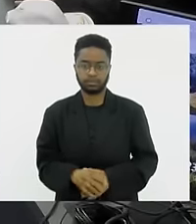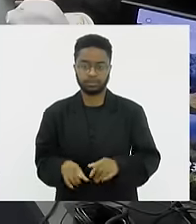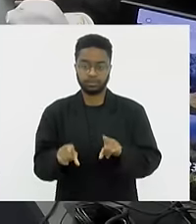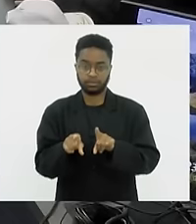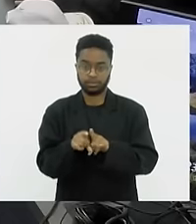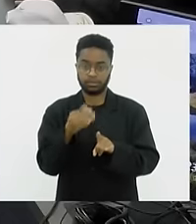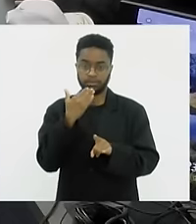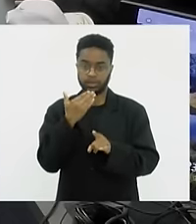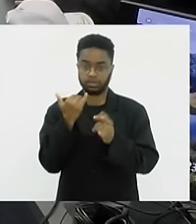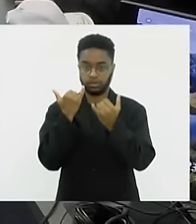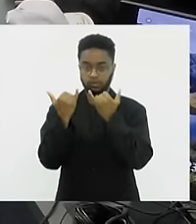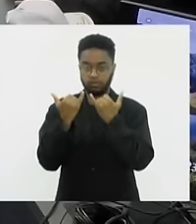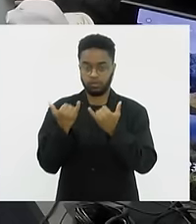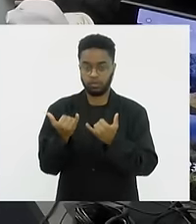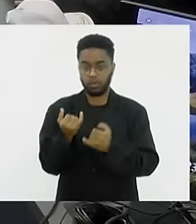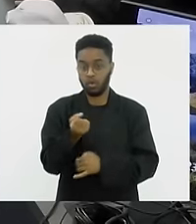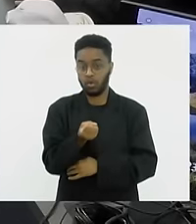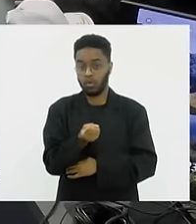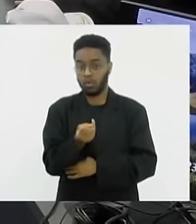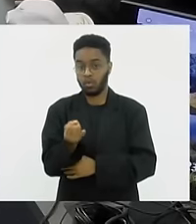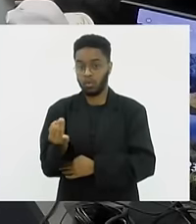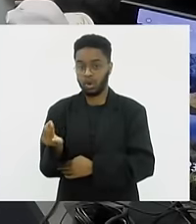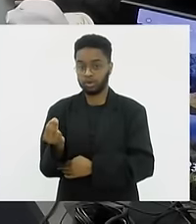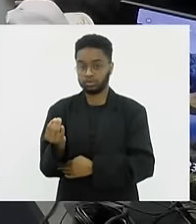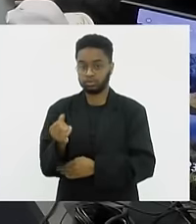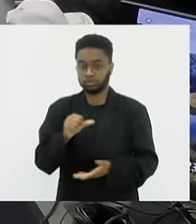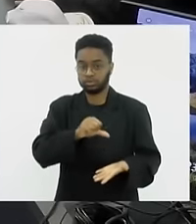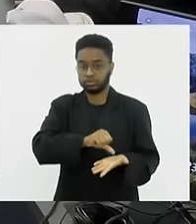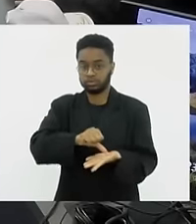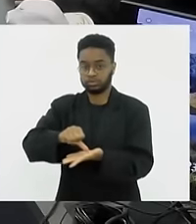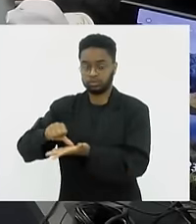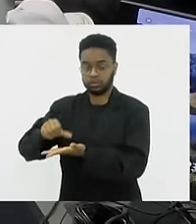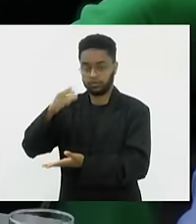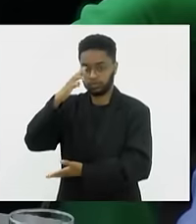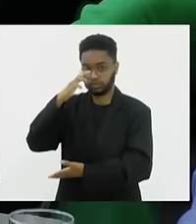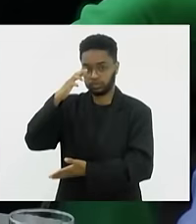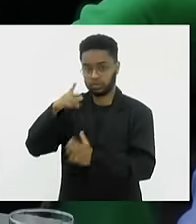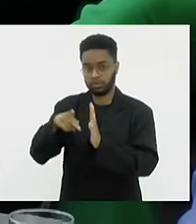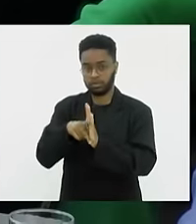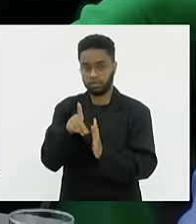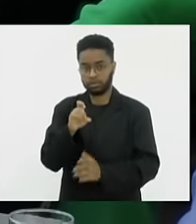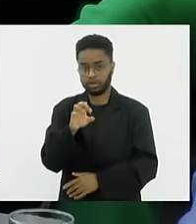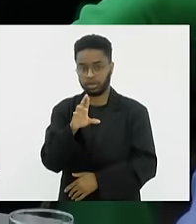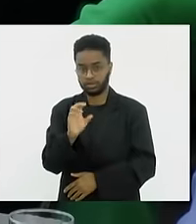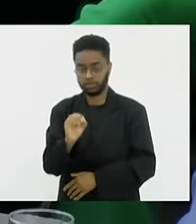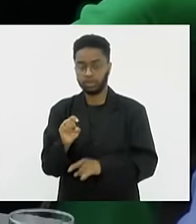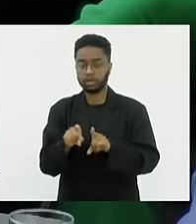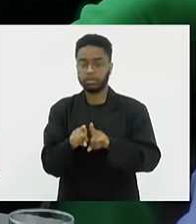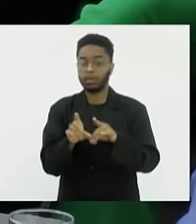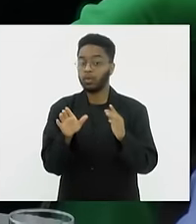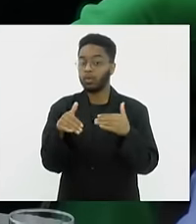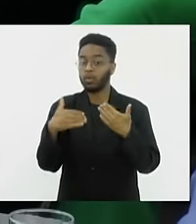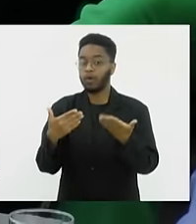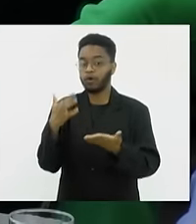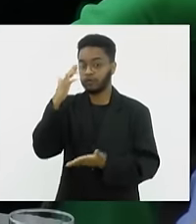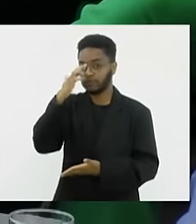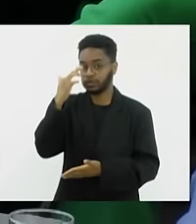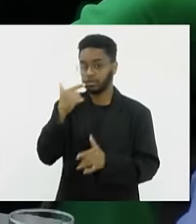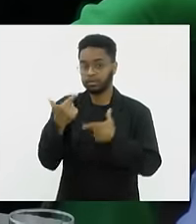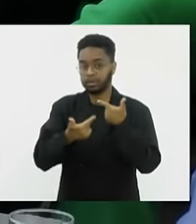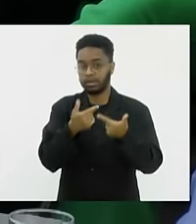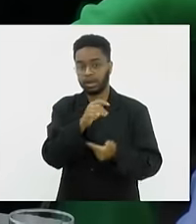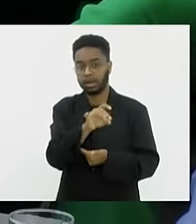pedido de informação de quantos pontos de fiscalização o órgão tem e quais fiscais trabalham nesse